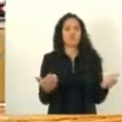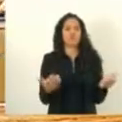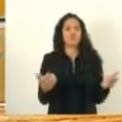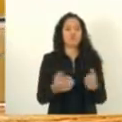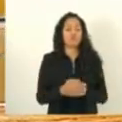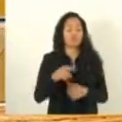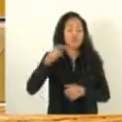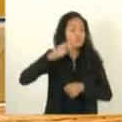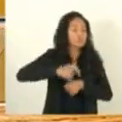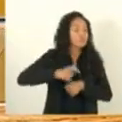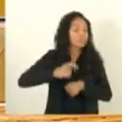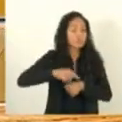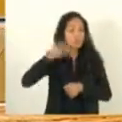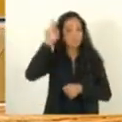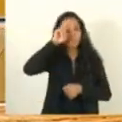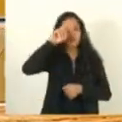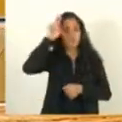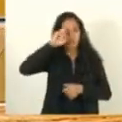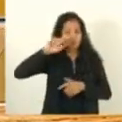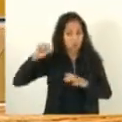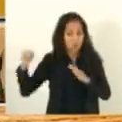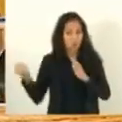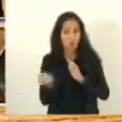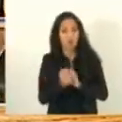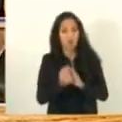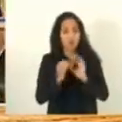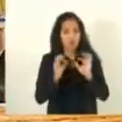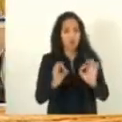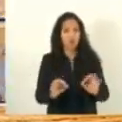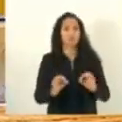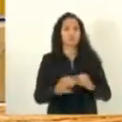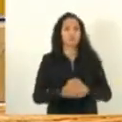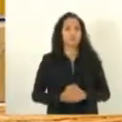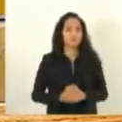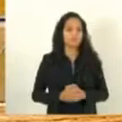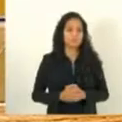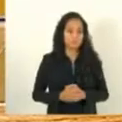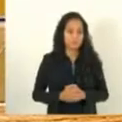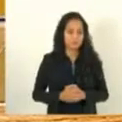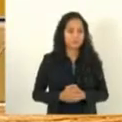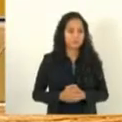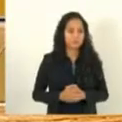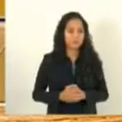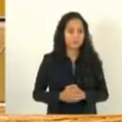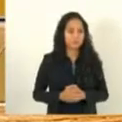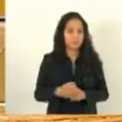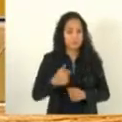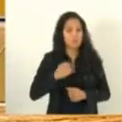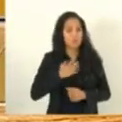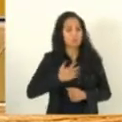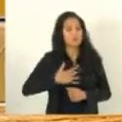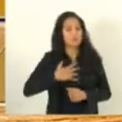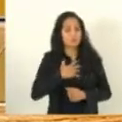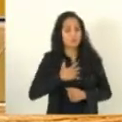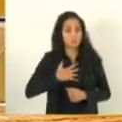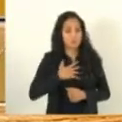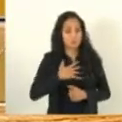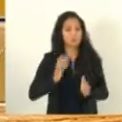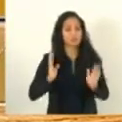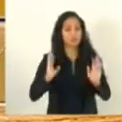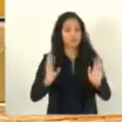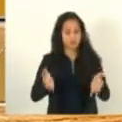momento histórico, essa é que é a verdade, momento histórico. E eu tive o prazer e